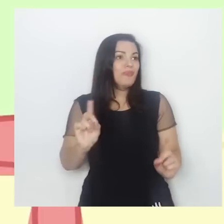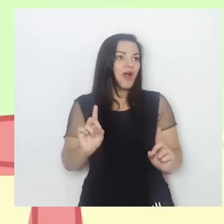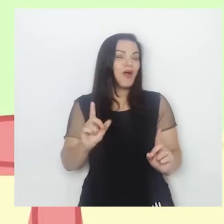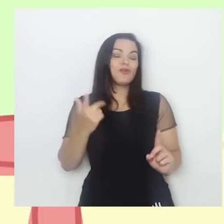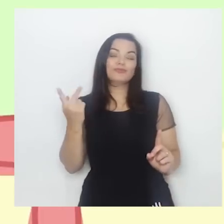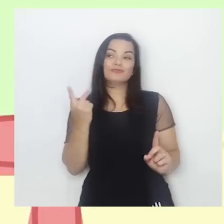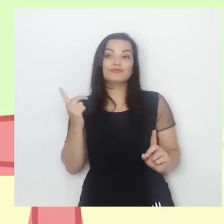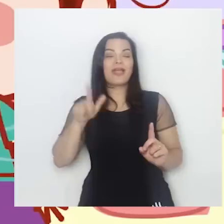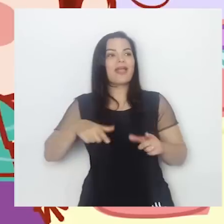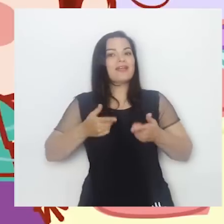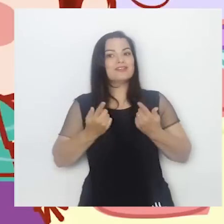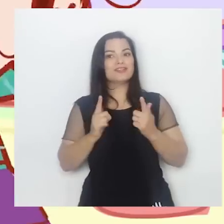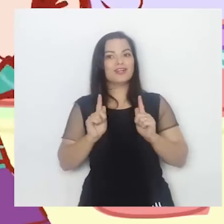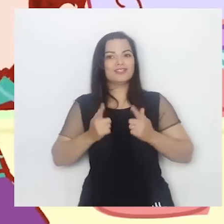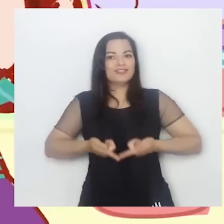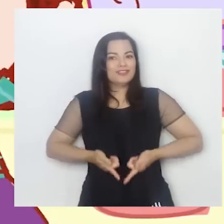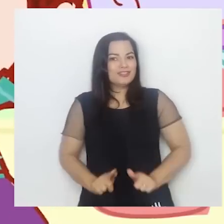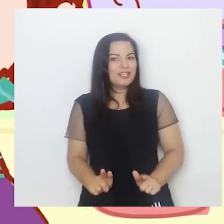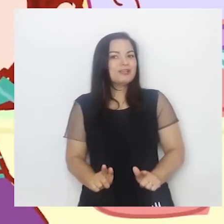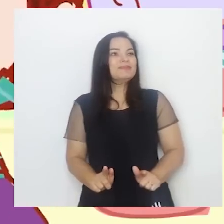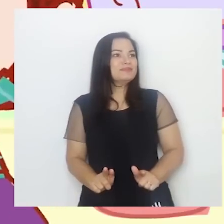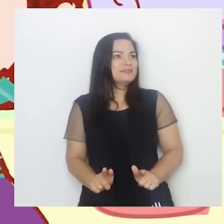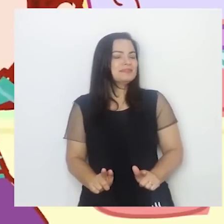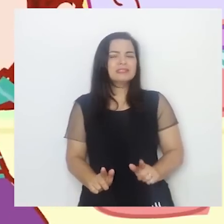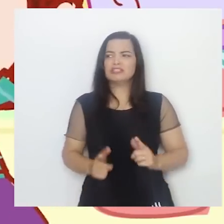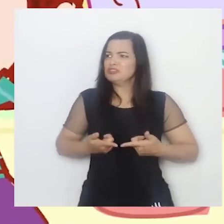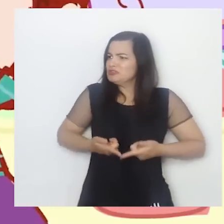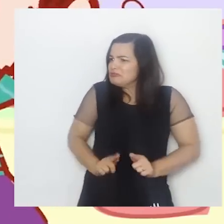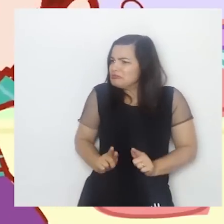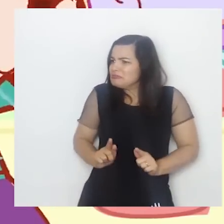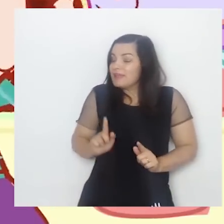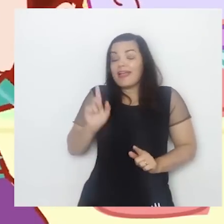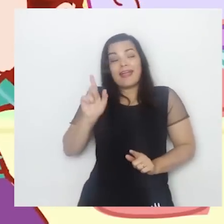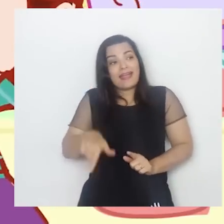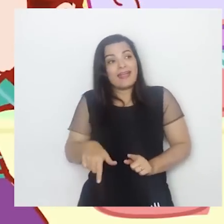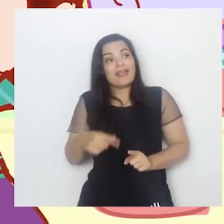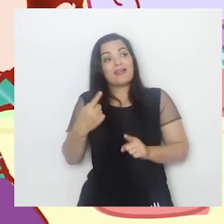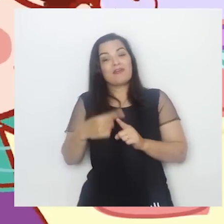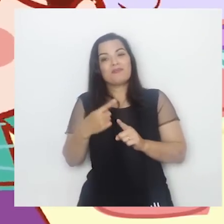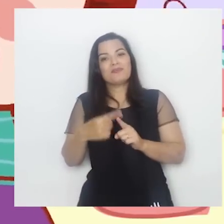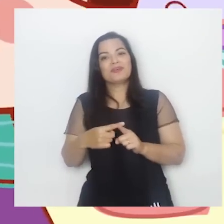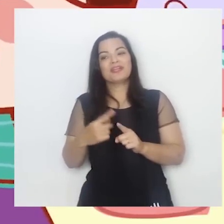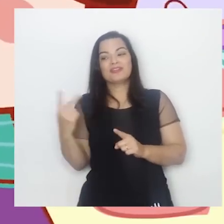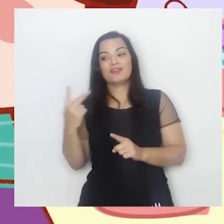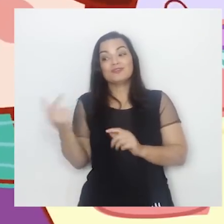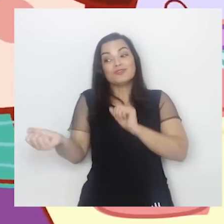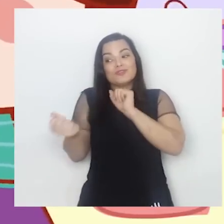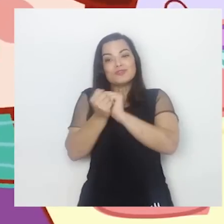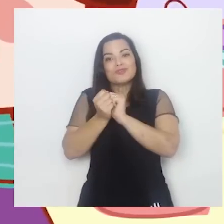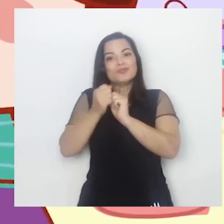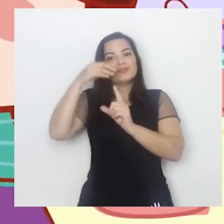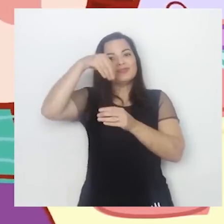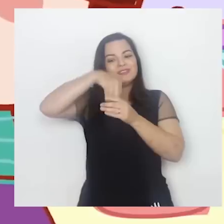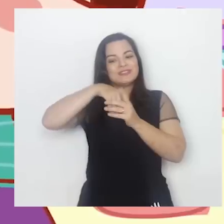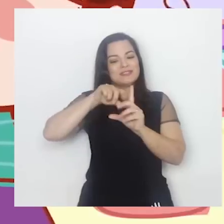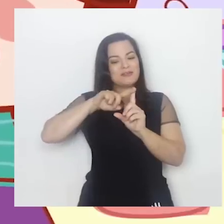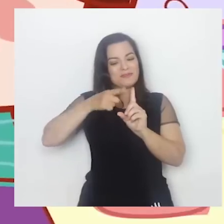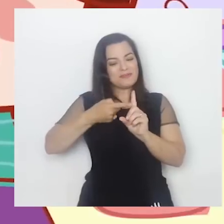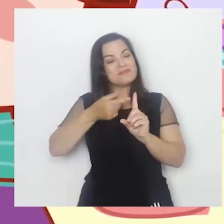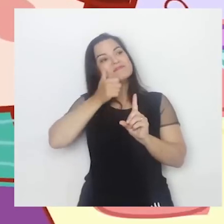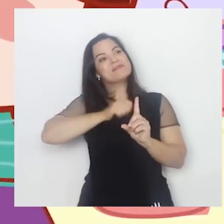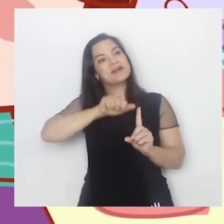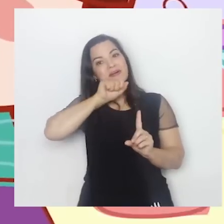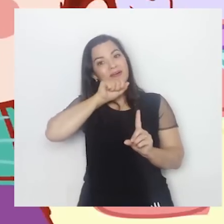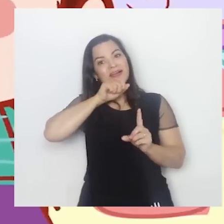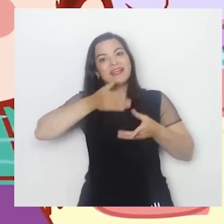gêmeas. Gêmeas? É. A gente dividiu a barriga da mamãe e nasceu no mesmo dia, uma